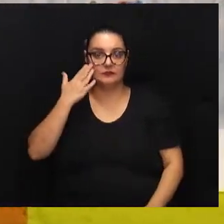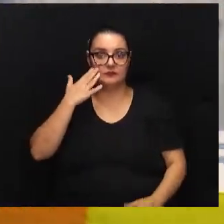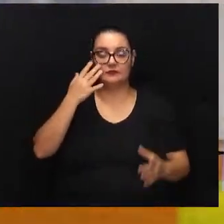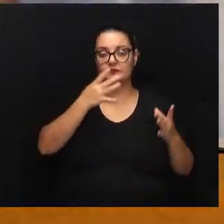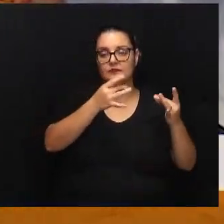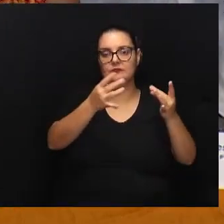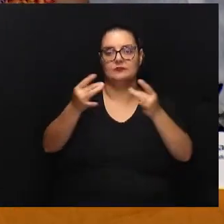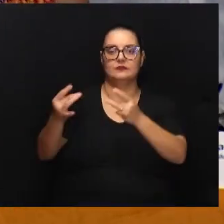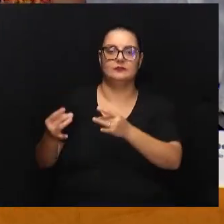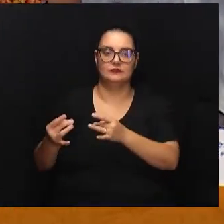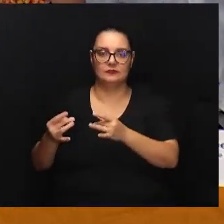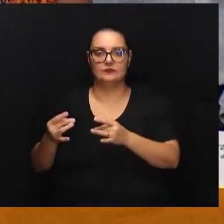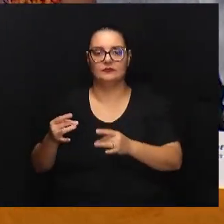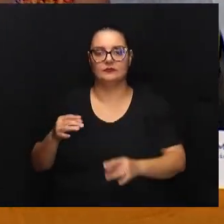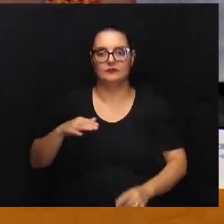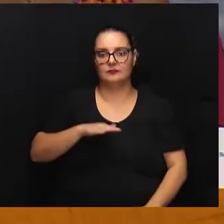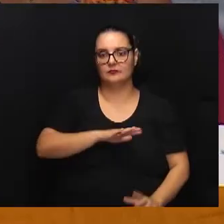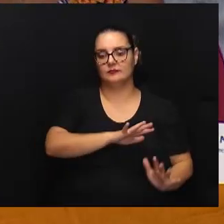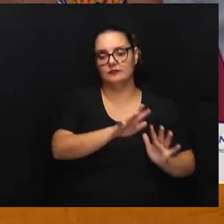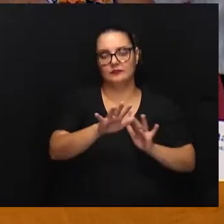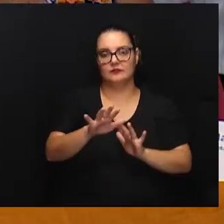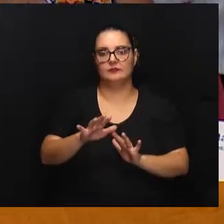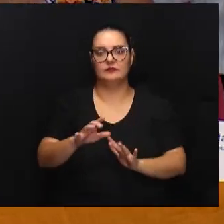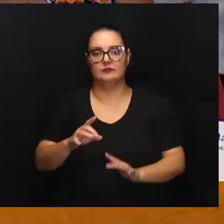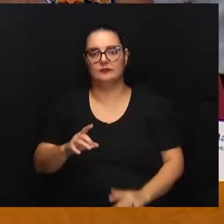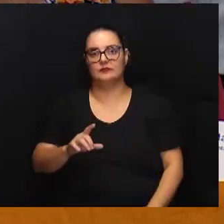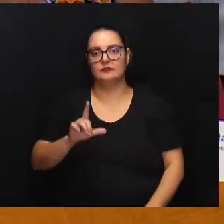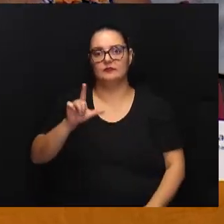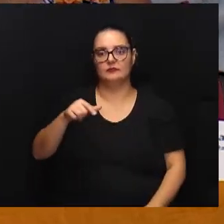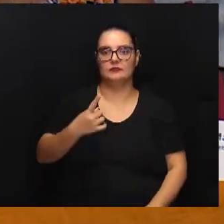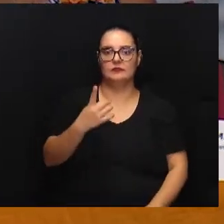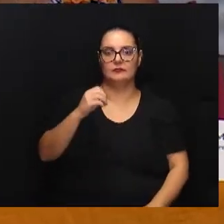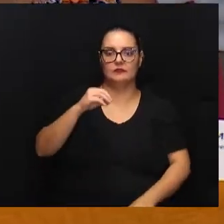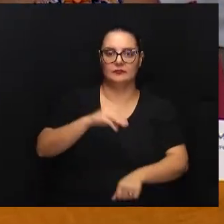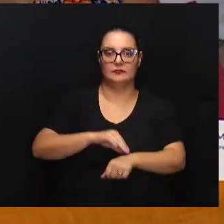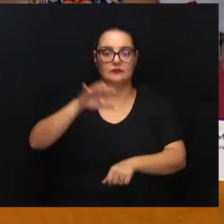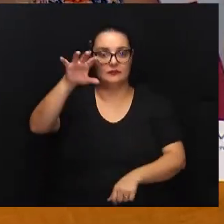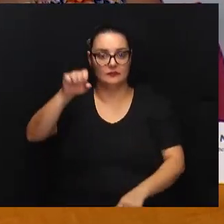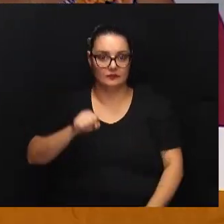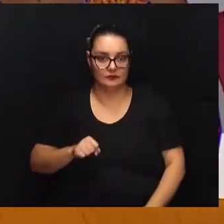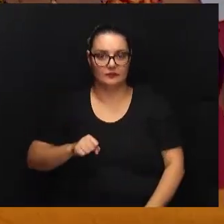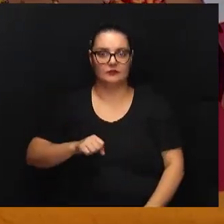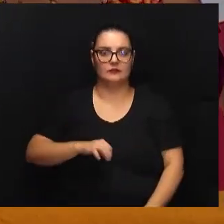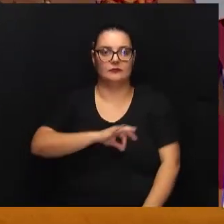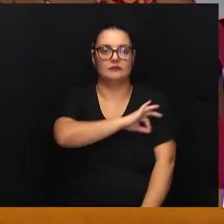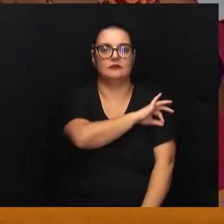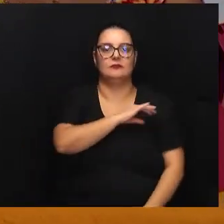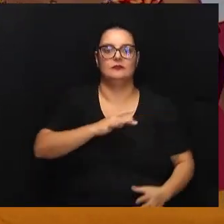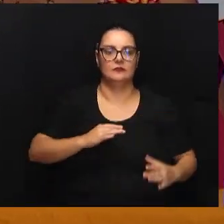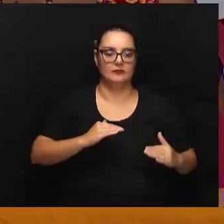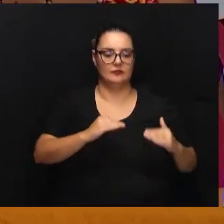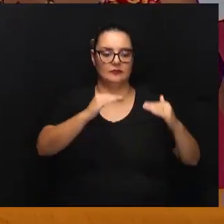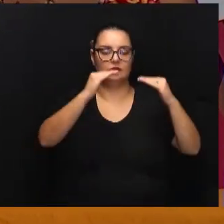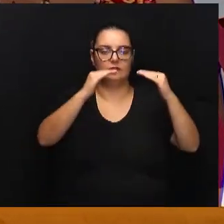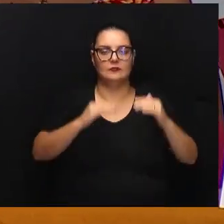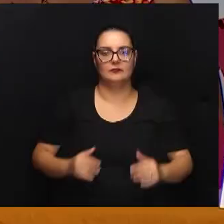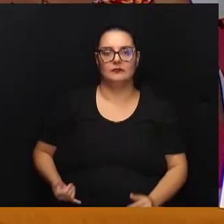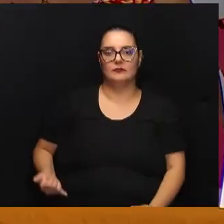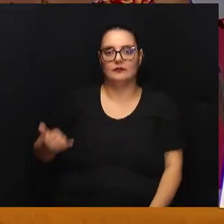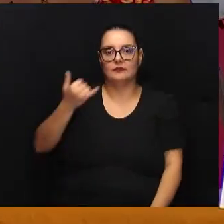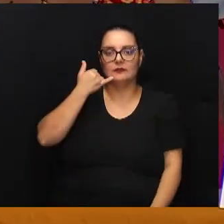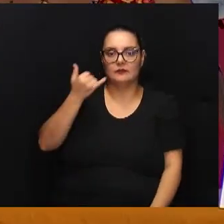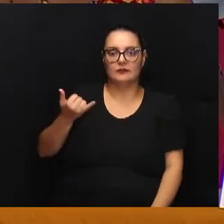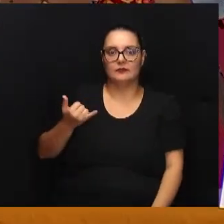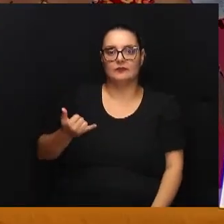LGBT, a gente soube o cartaz, depois que a gente colou, saiu 10 minutos, arrancaram. Na prefeitura, colocaram em todos